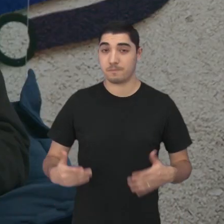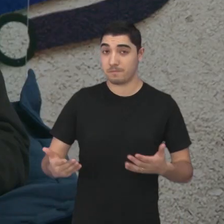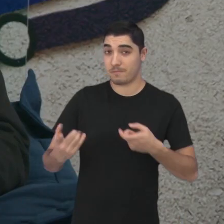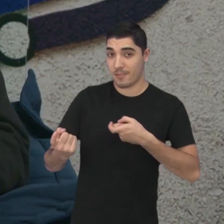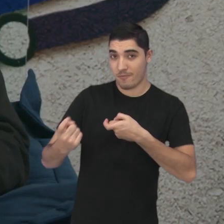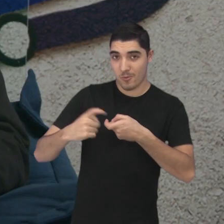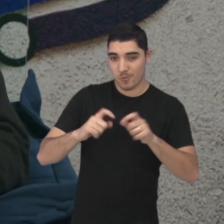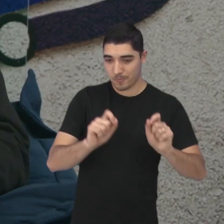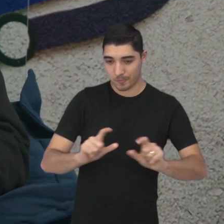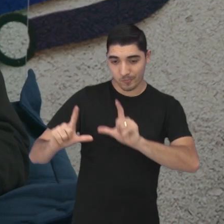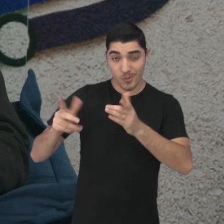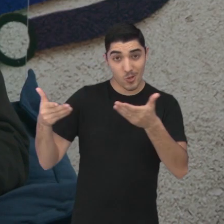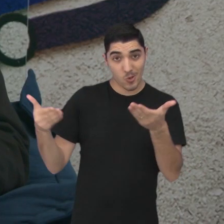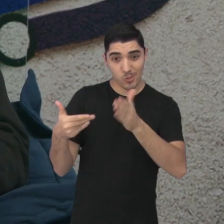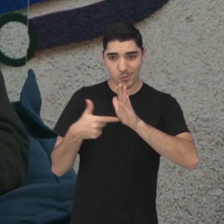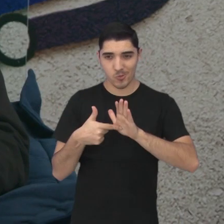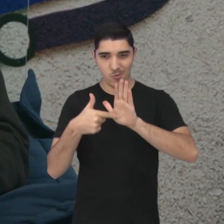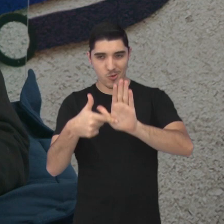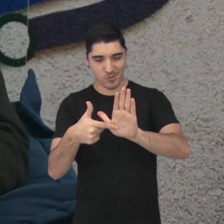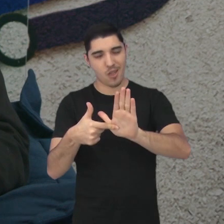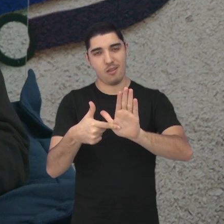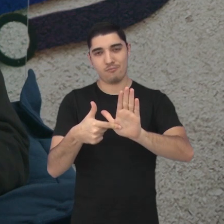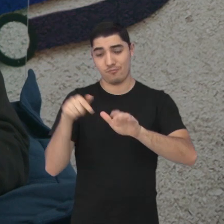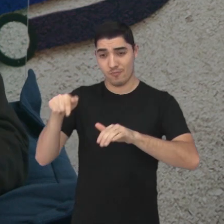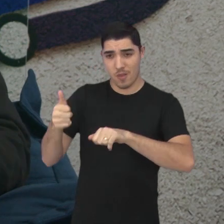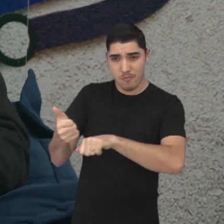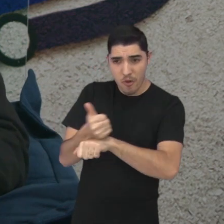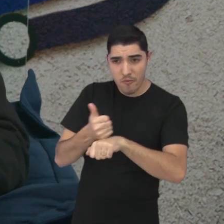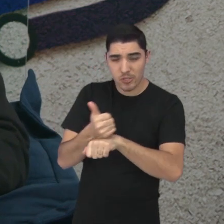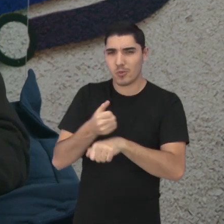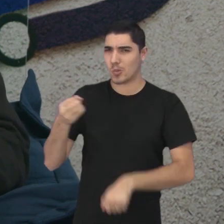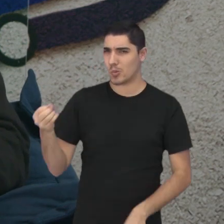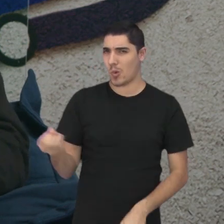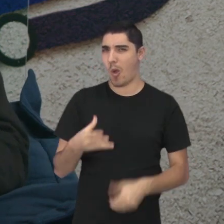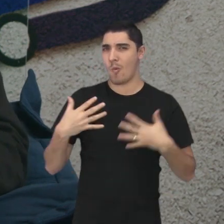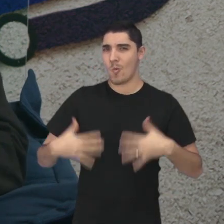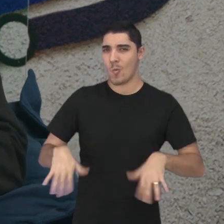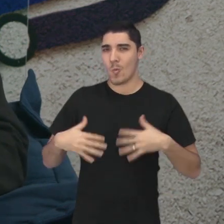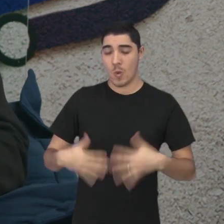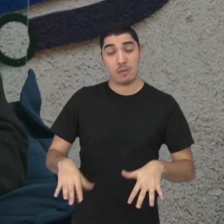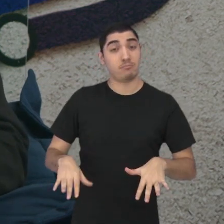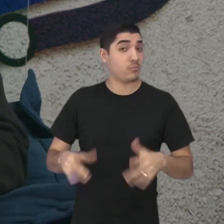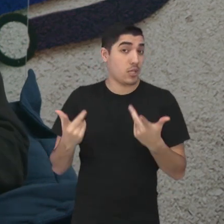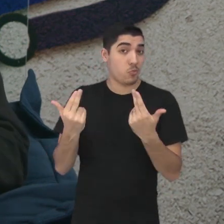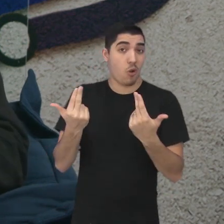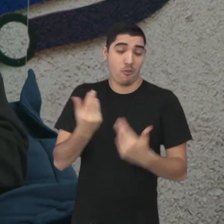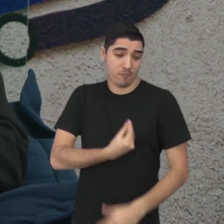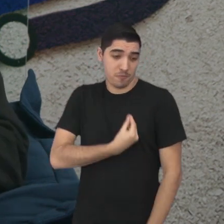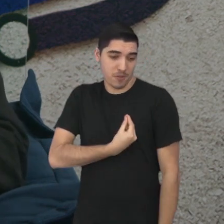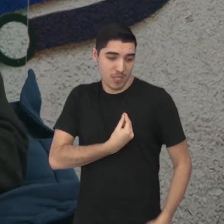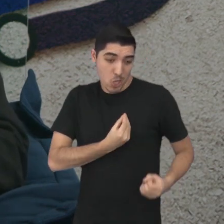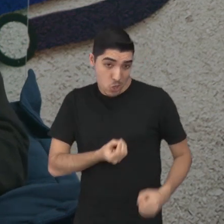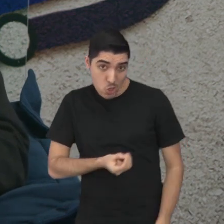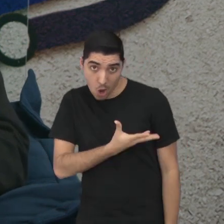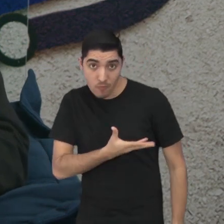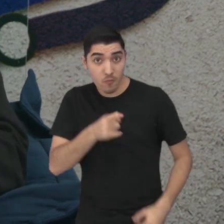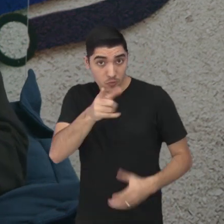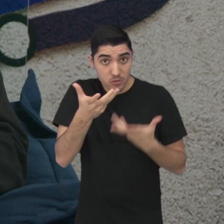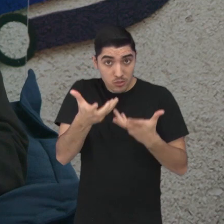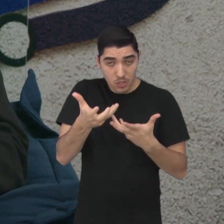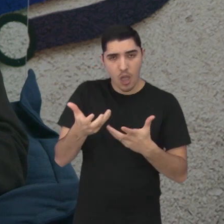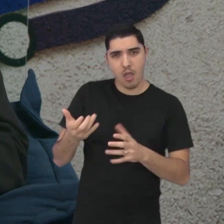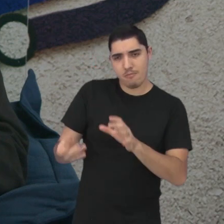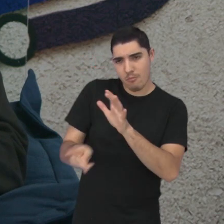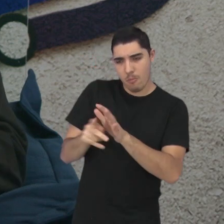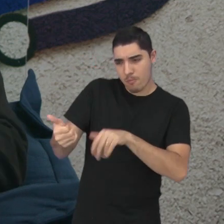Estamos de volta no programa de hoje falando de uma profissão muito moderna e assim como qualquer coisa na vida, para você ser um bom